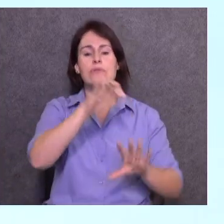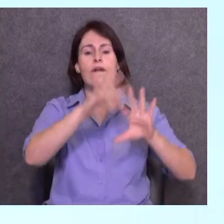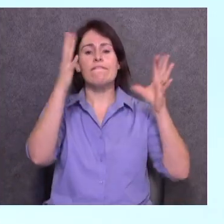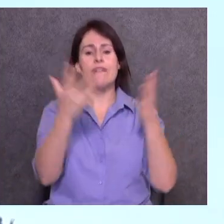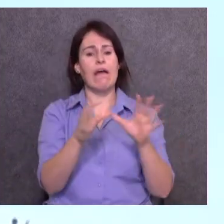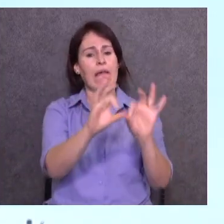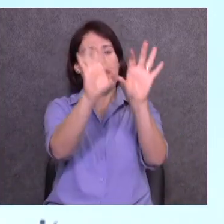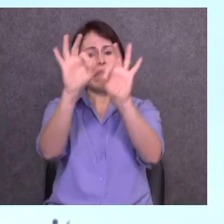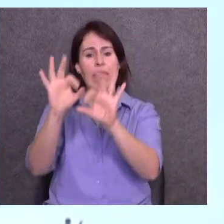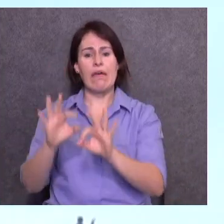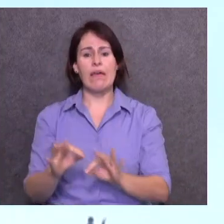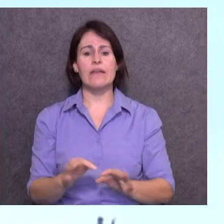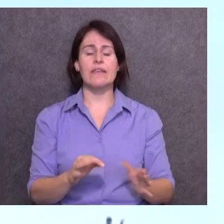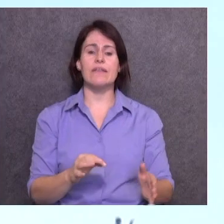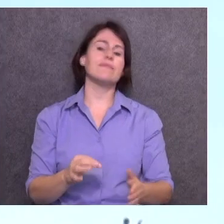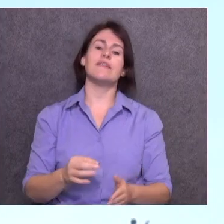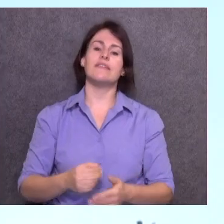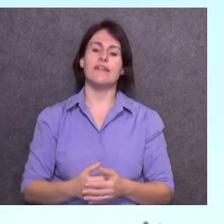vencermos esta pandemia.